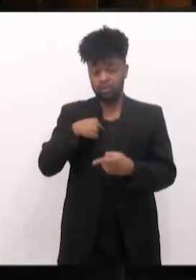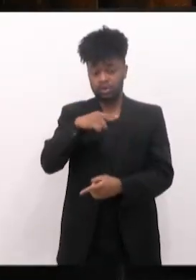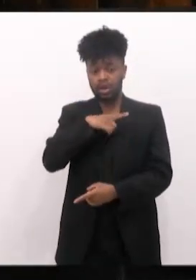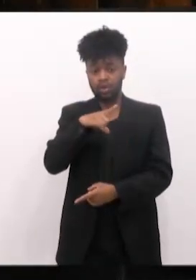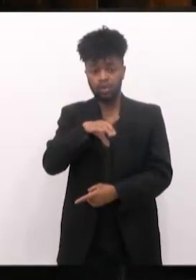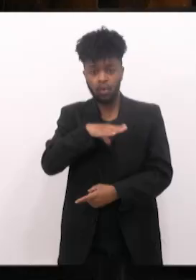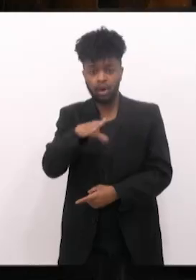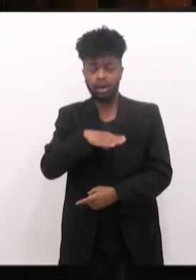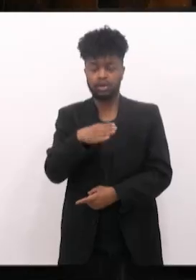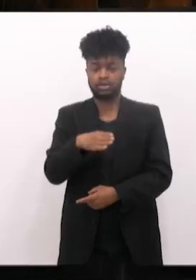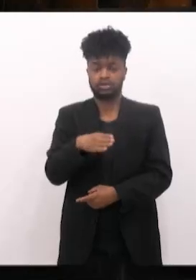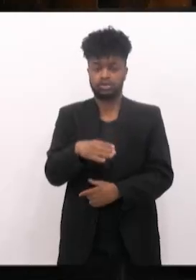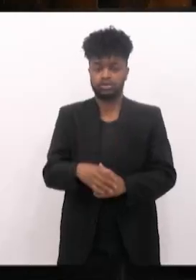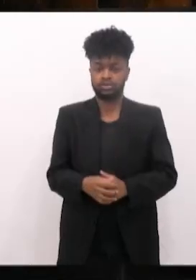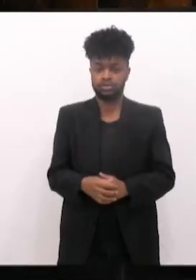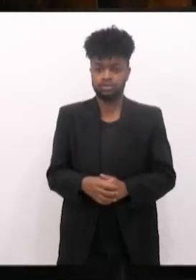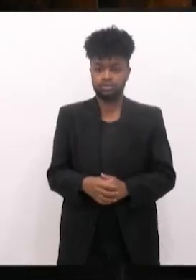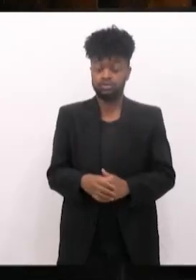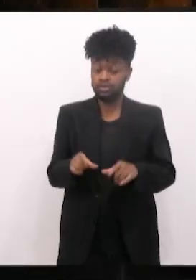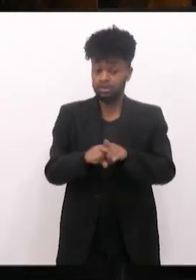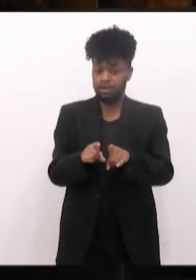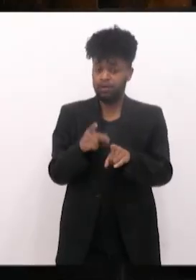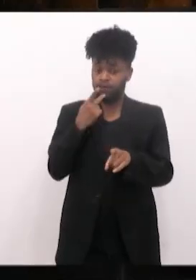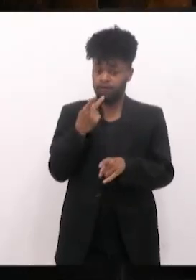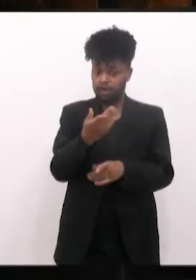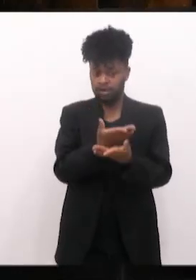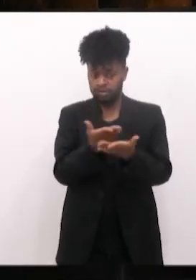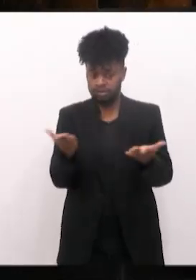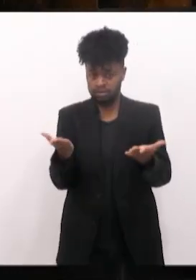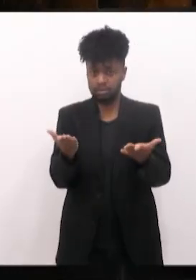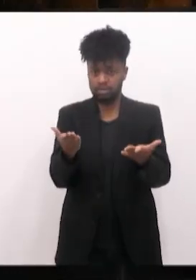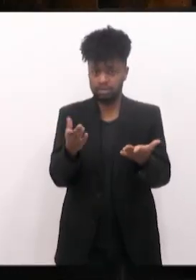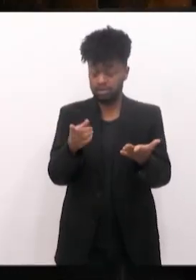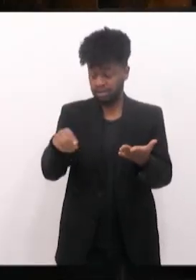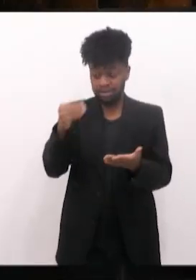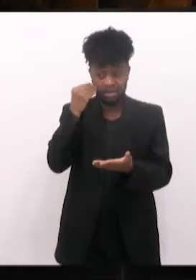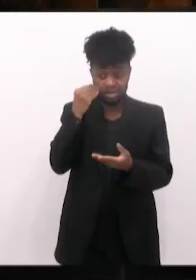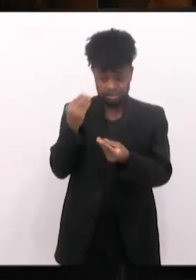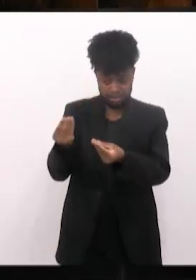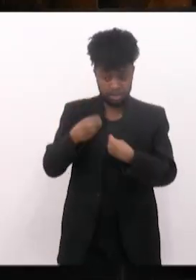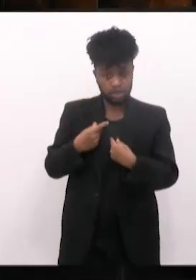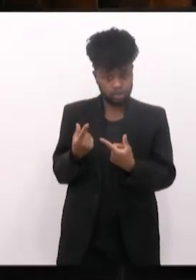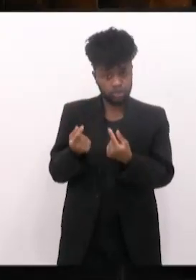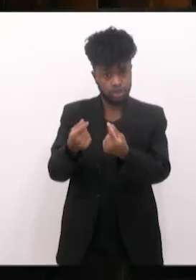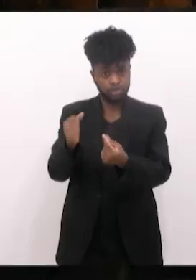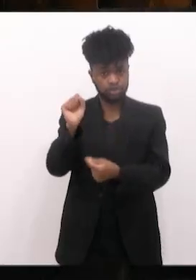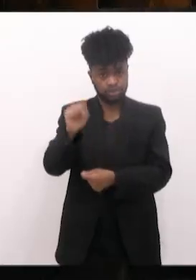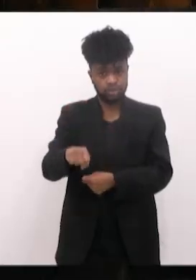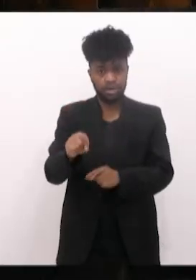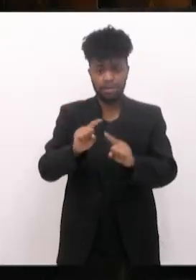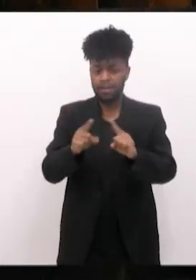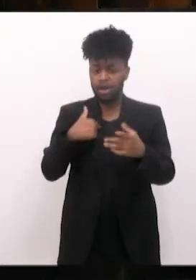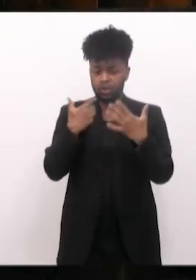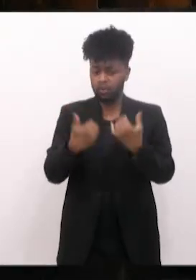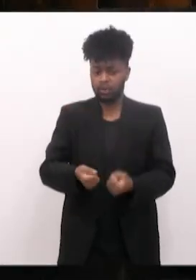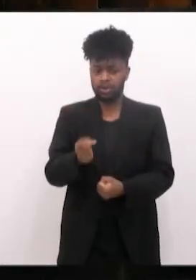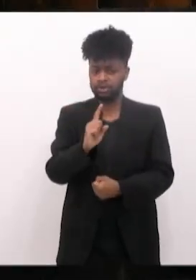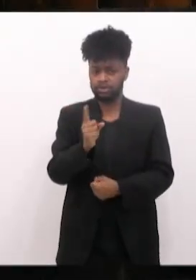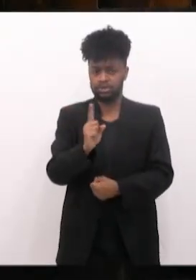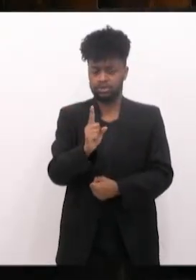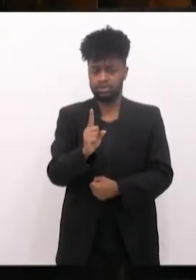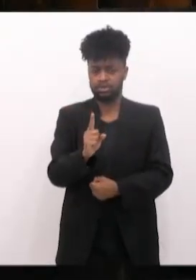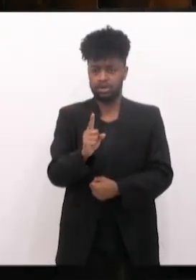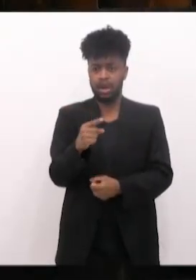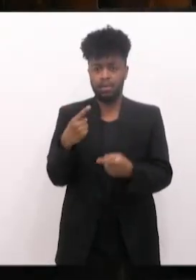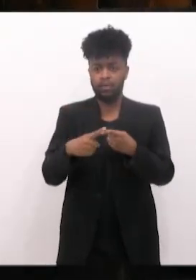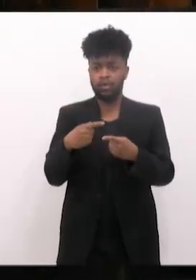coragem. E falo mais, vieram me oferecer dinheiro sim, mas eu não aceitei,